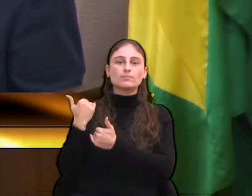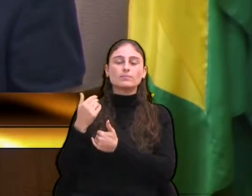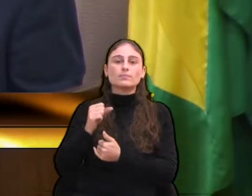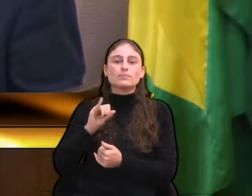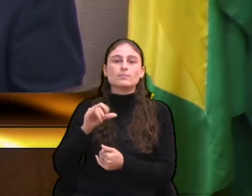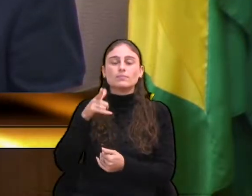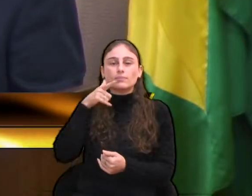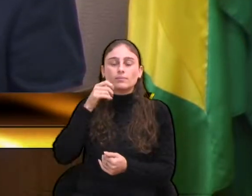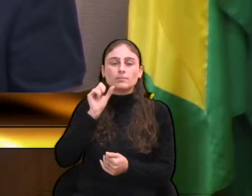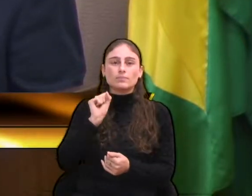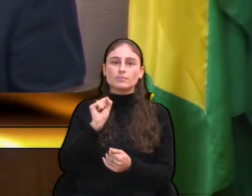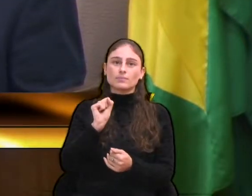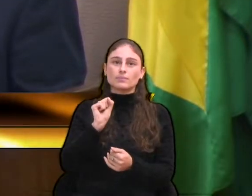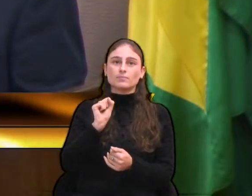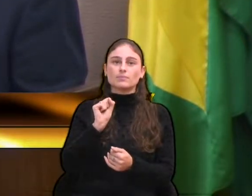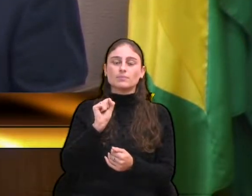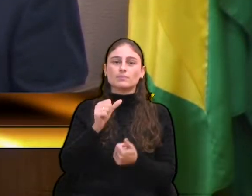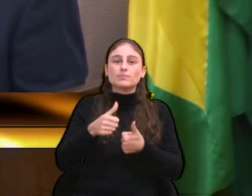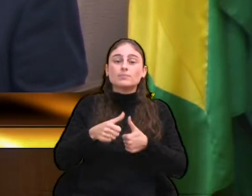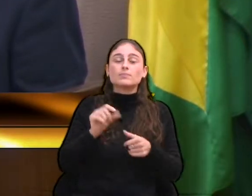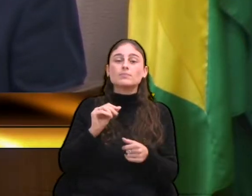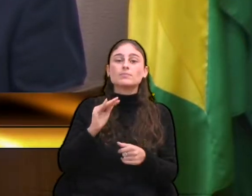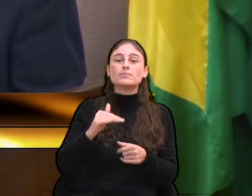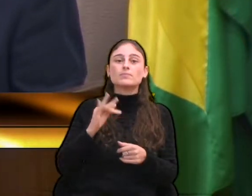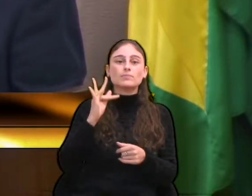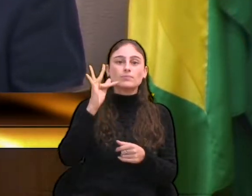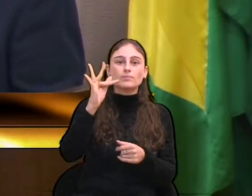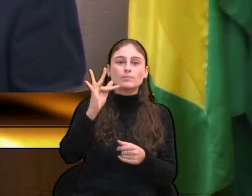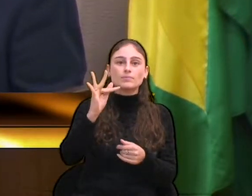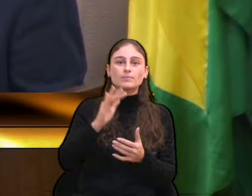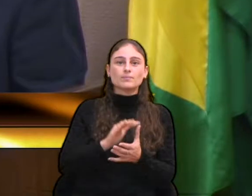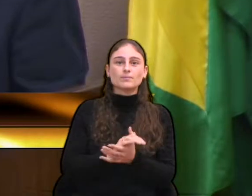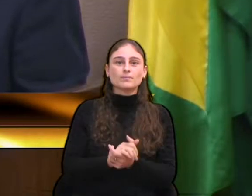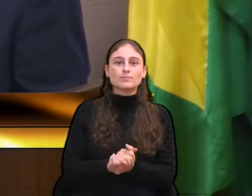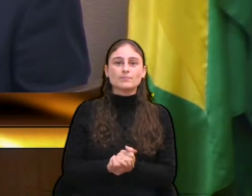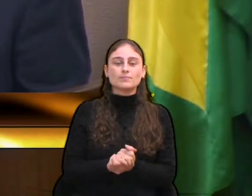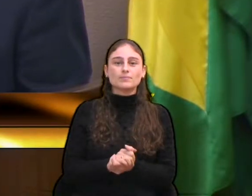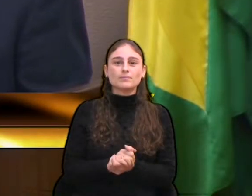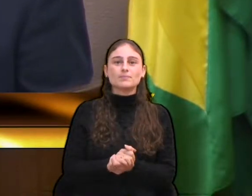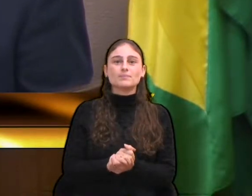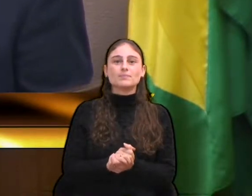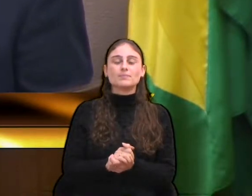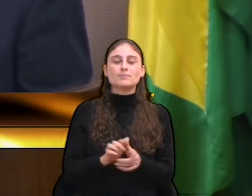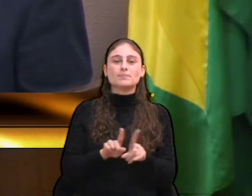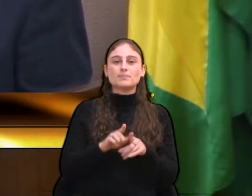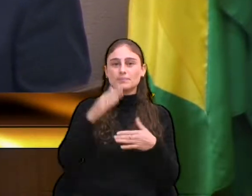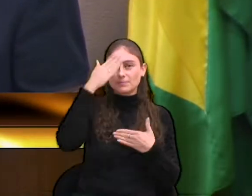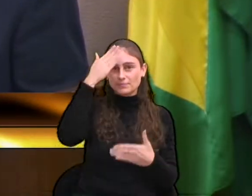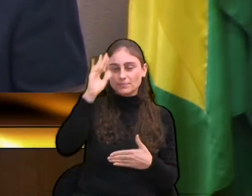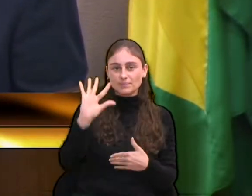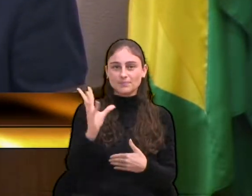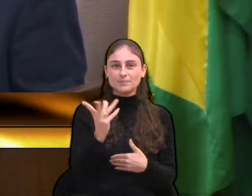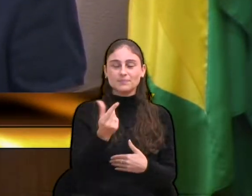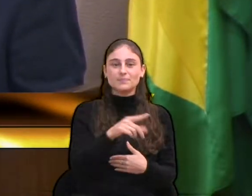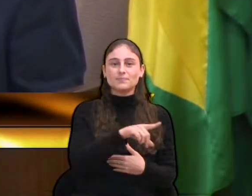podemos legá-lo a que estão por vir. E para agradecer a todos